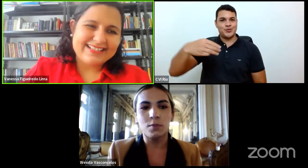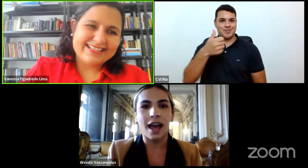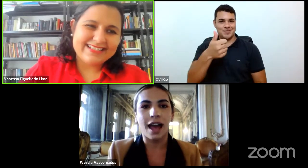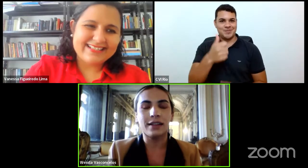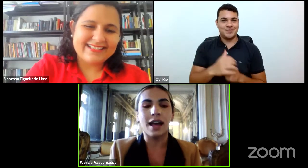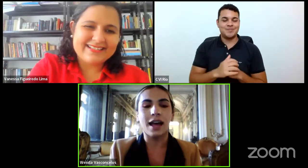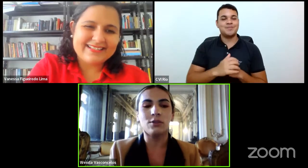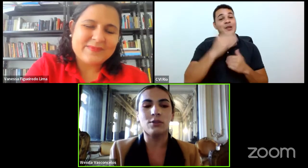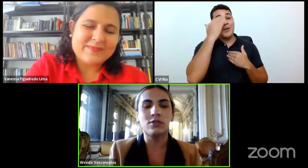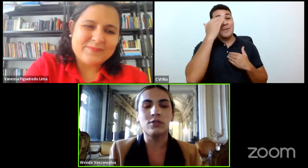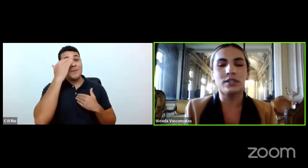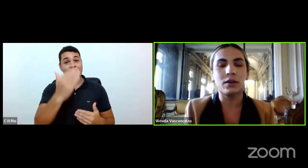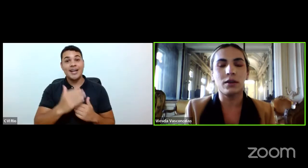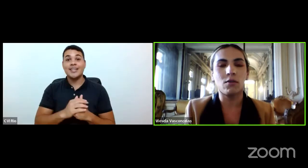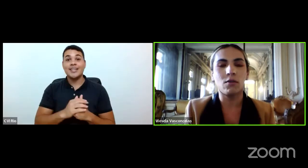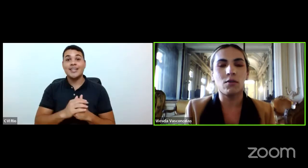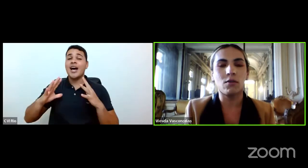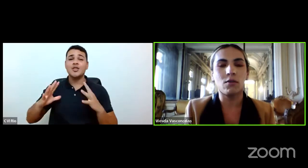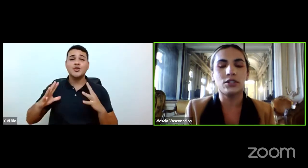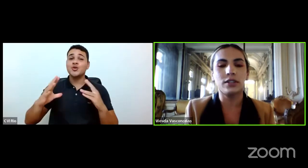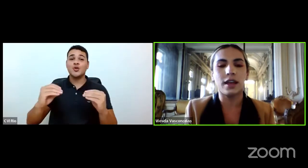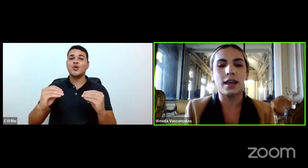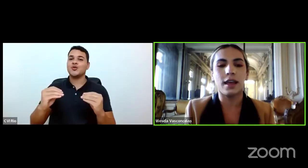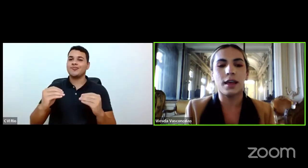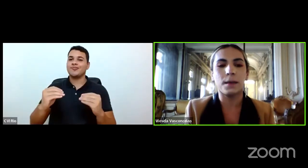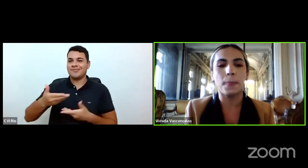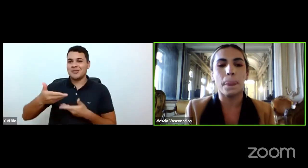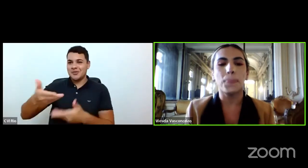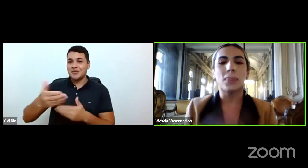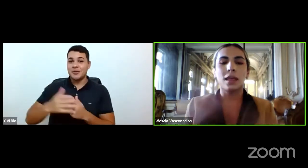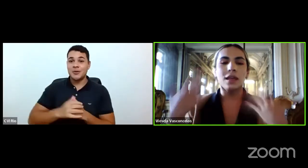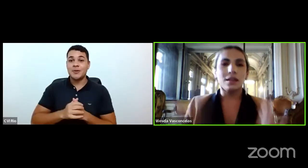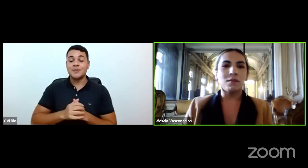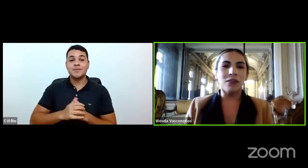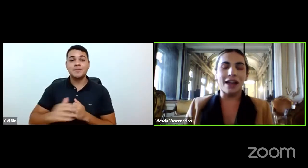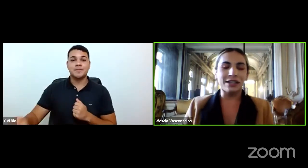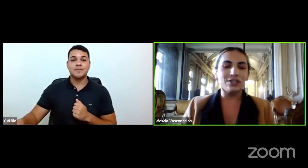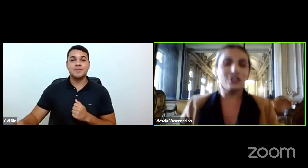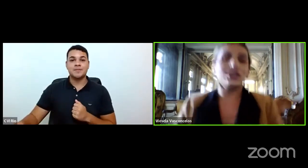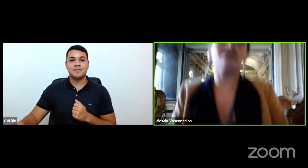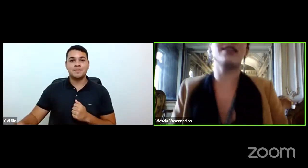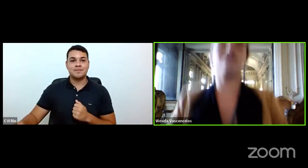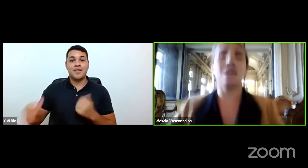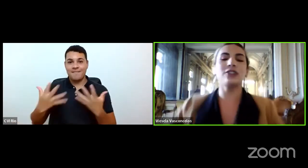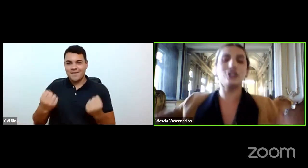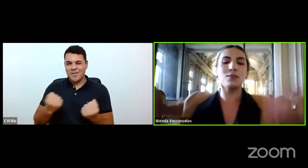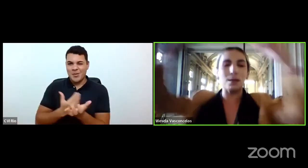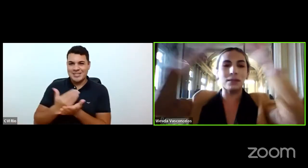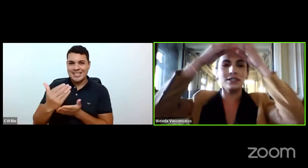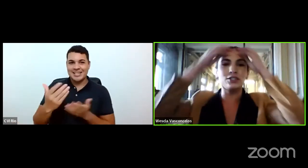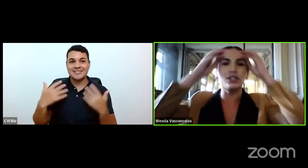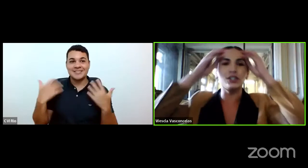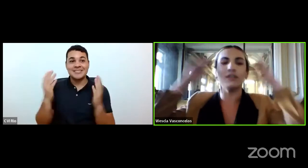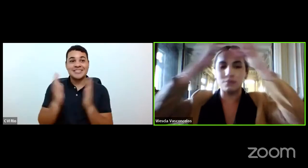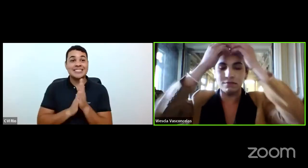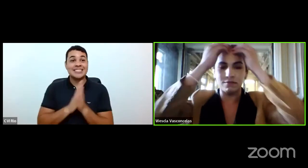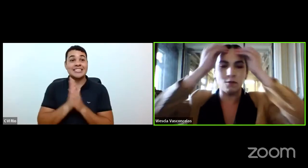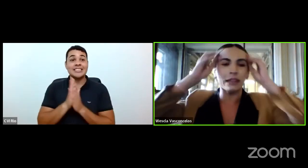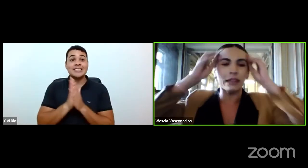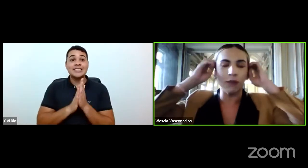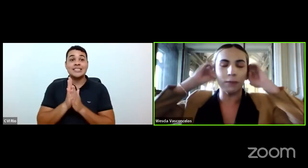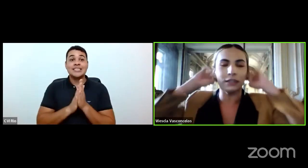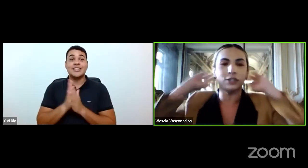Muito obrigada a todos pelo convite. Vamos lá, né, gente? Ai, a gente é muito capacitista,